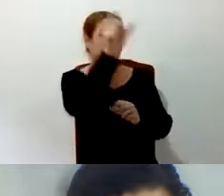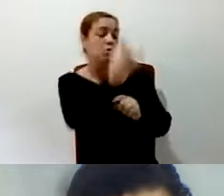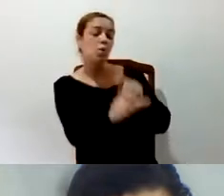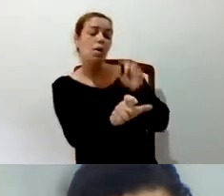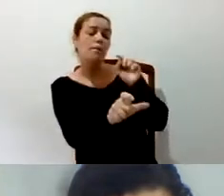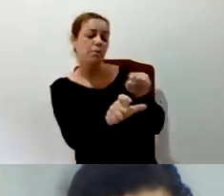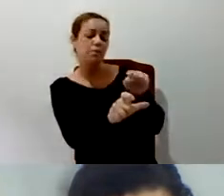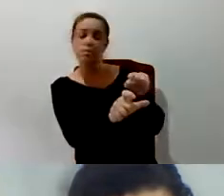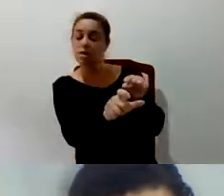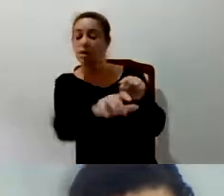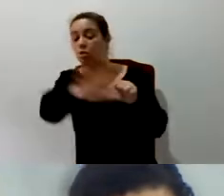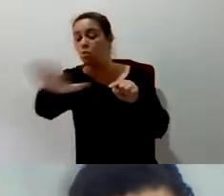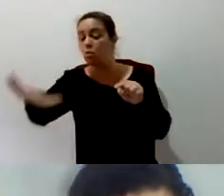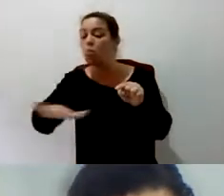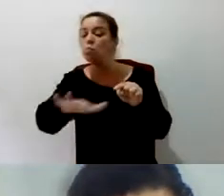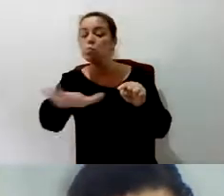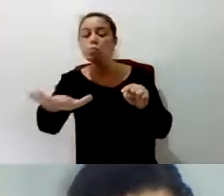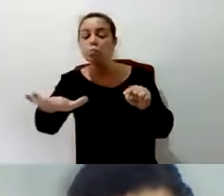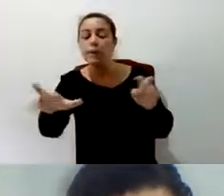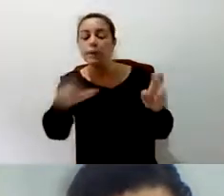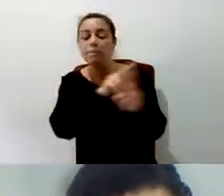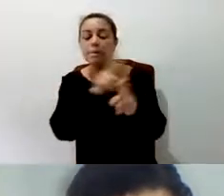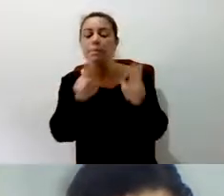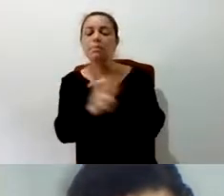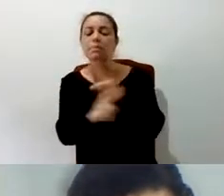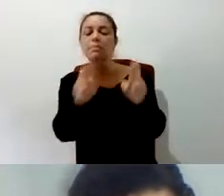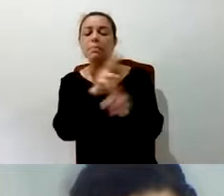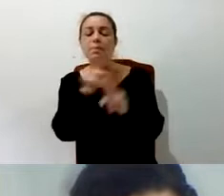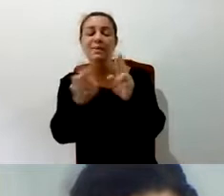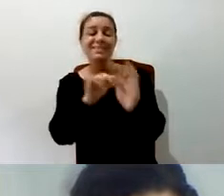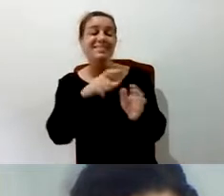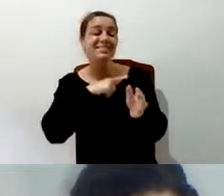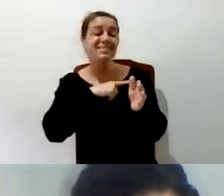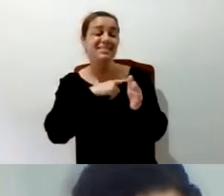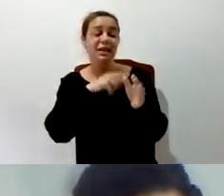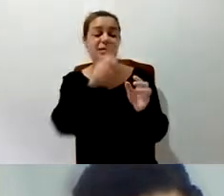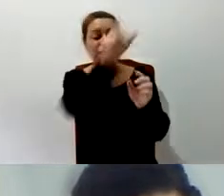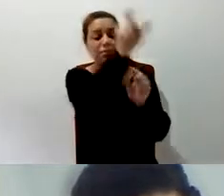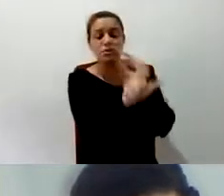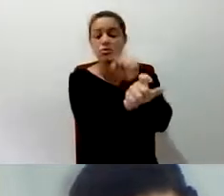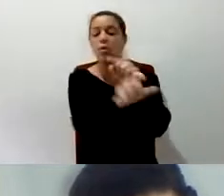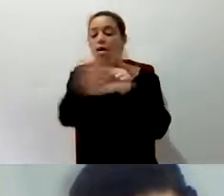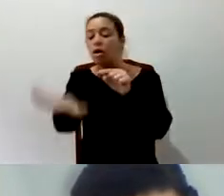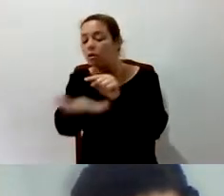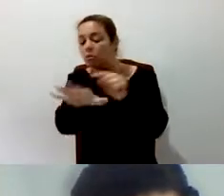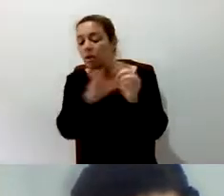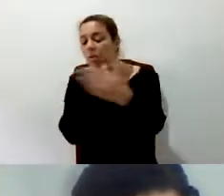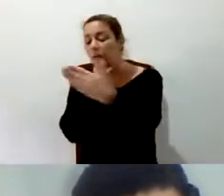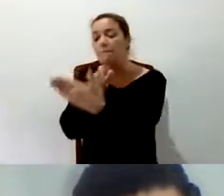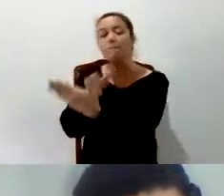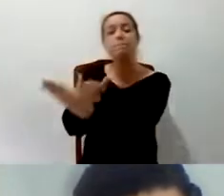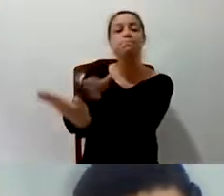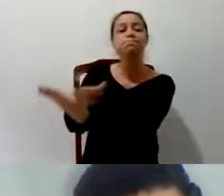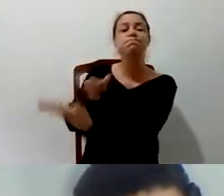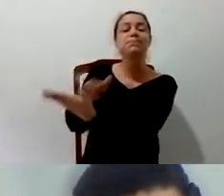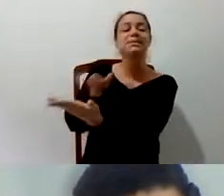né, de certa forma, obstáculos na sua relação com esse meio, de alguma maneira, né, seja obstáculo físico, seja